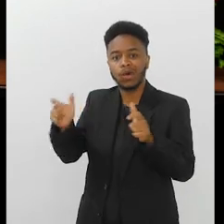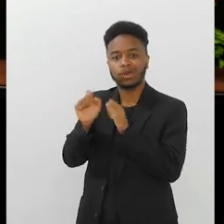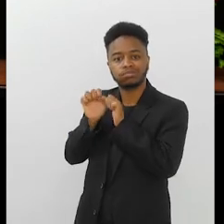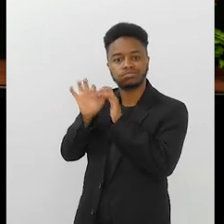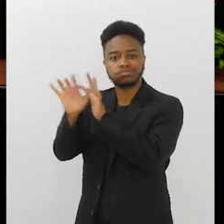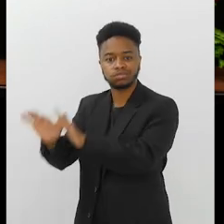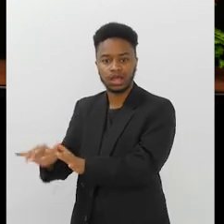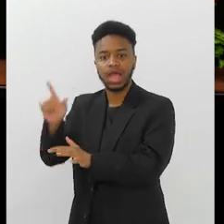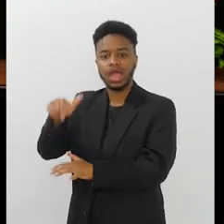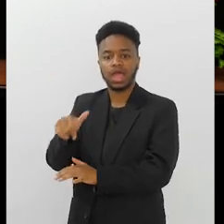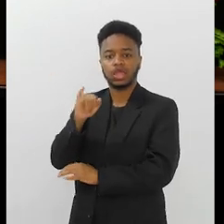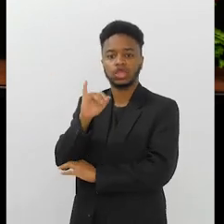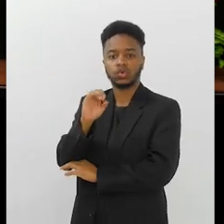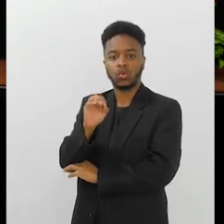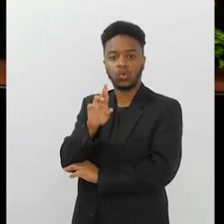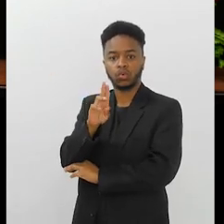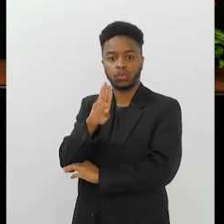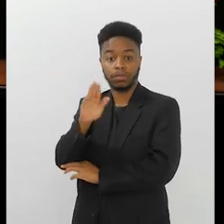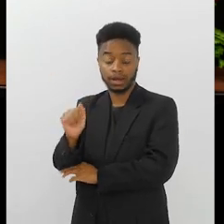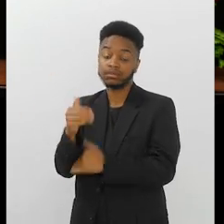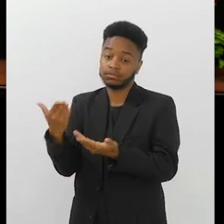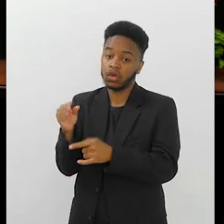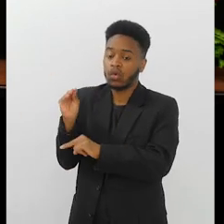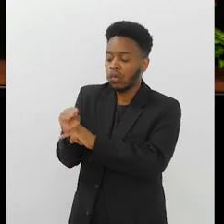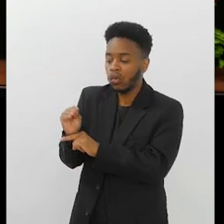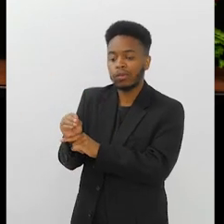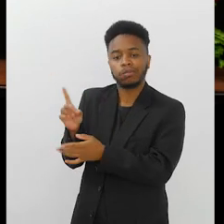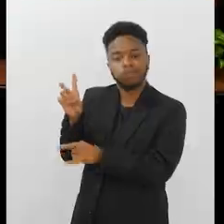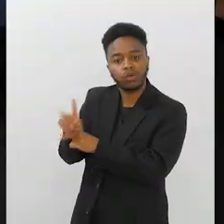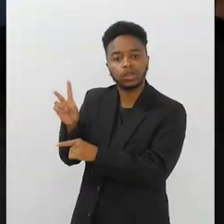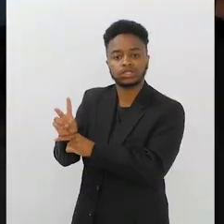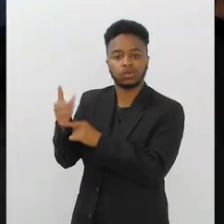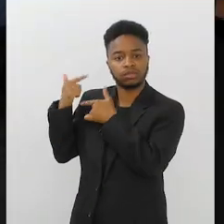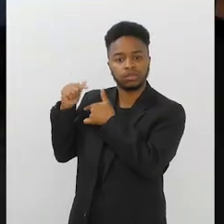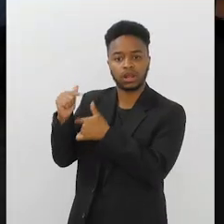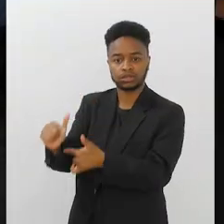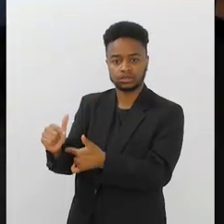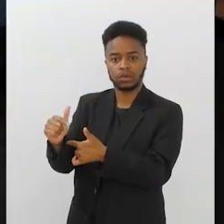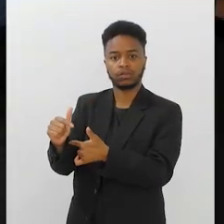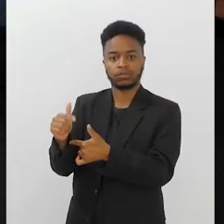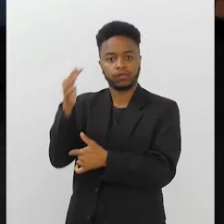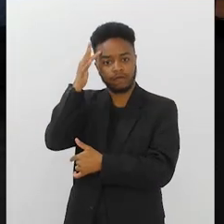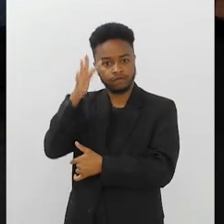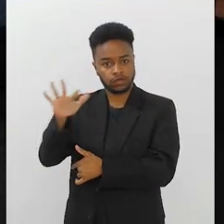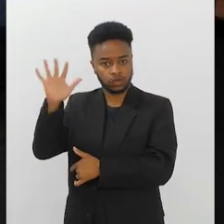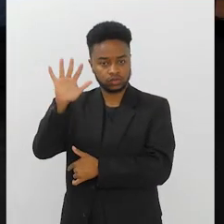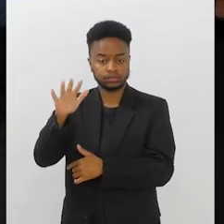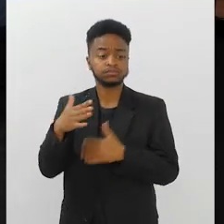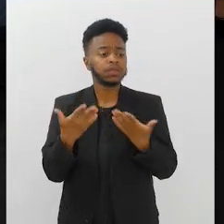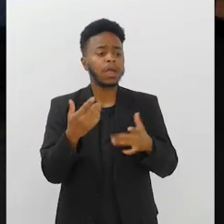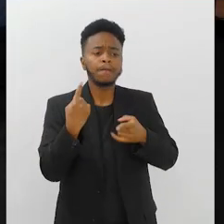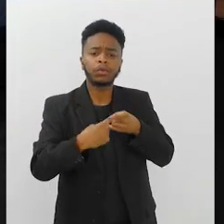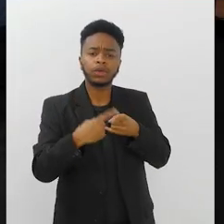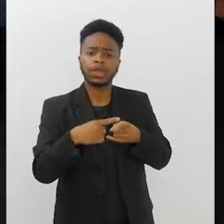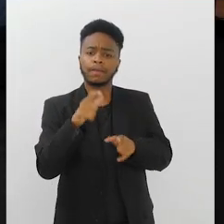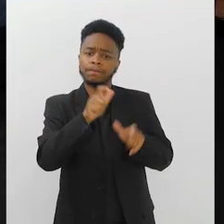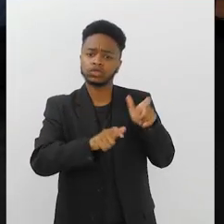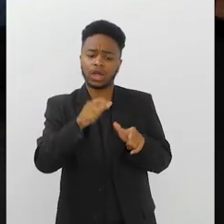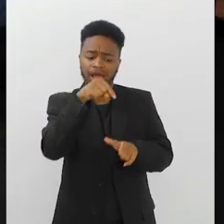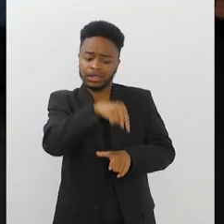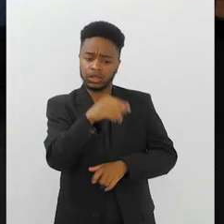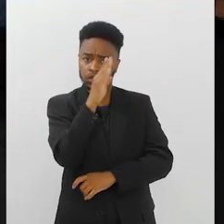da ilha e preservou essa filosofia e porque tantas pessoas saíram daqui do